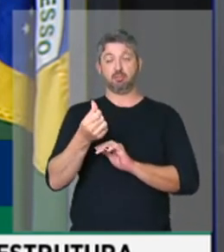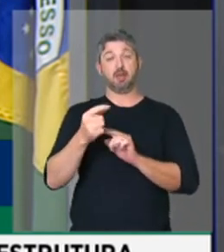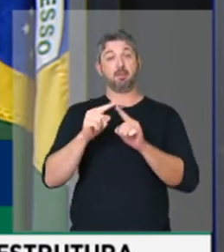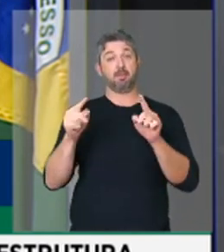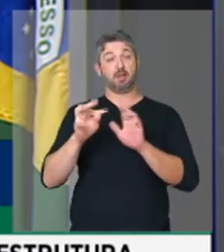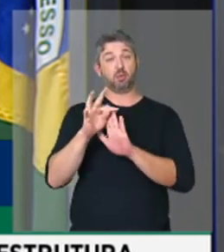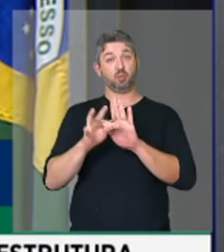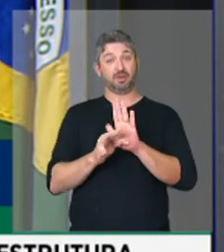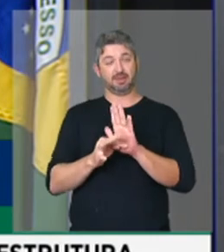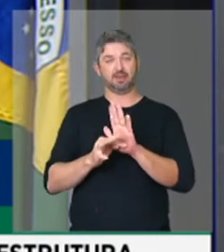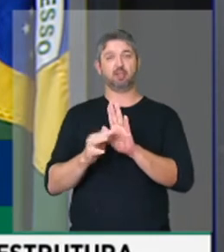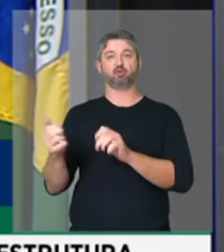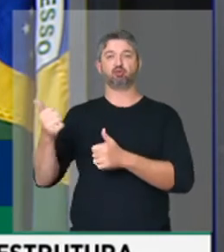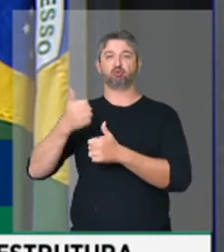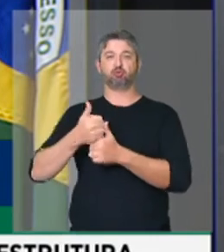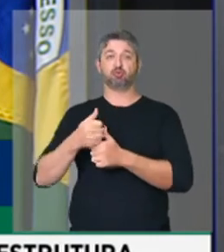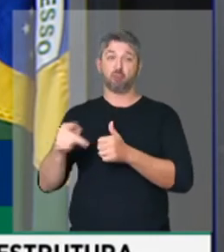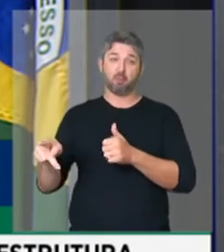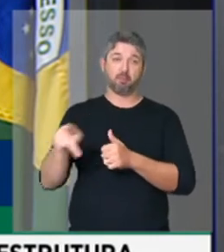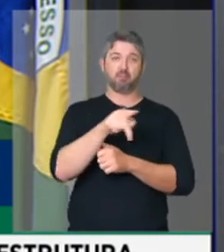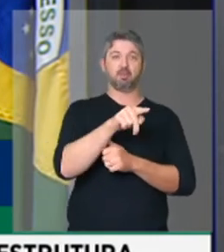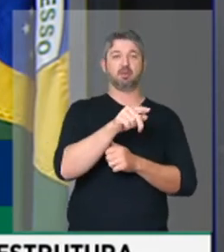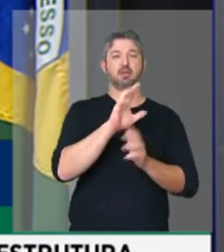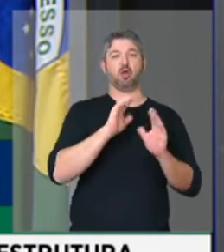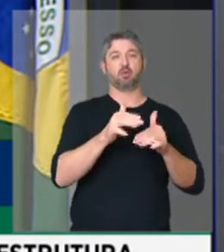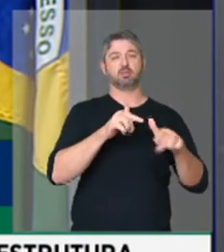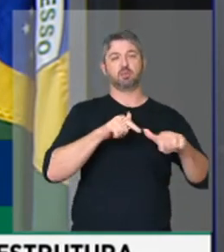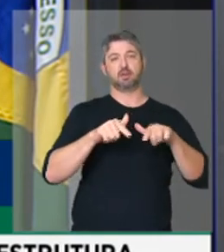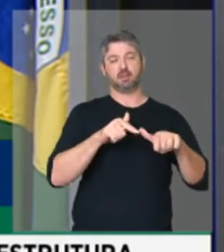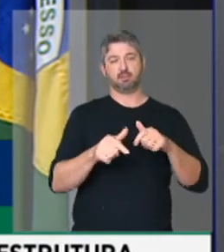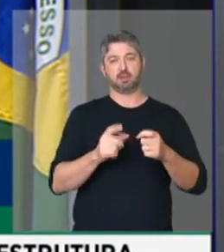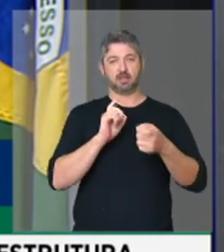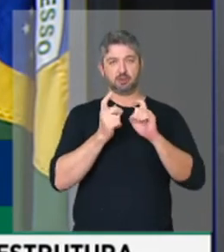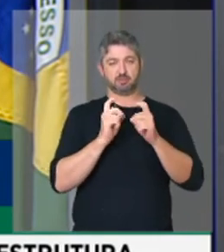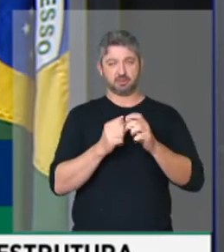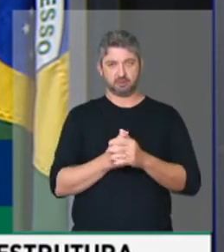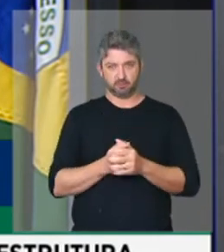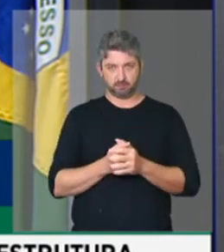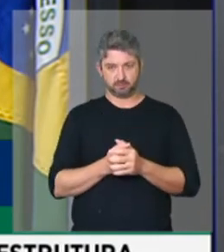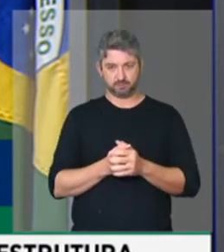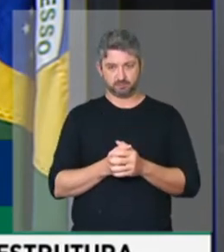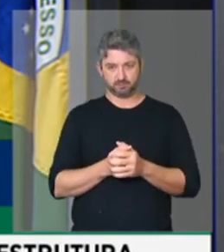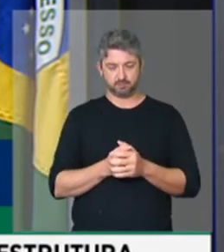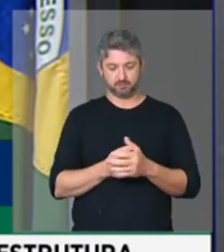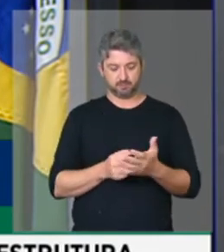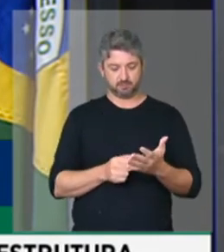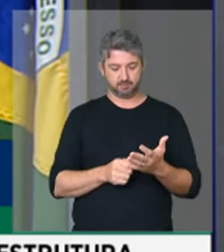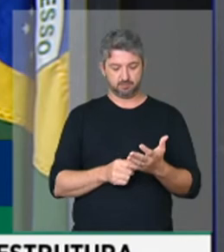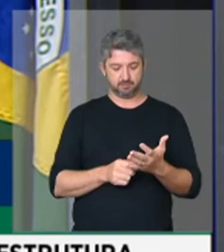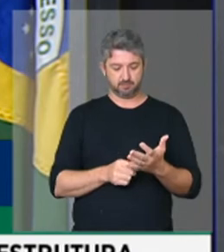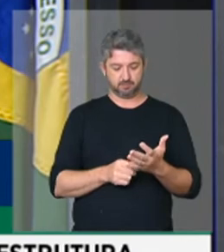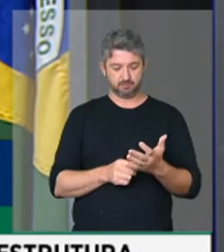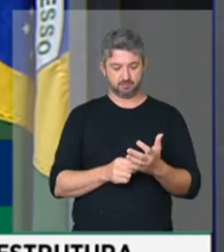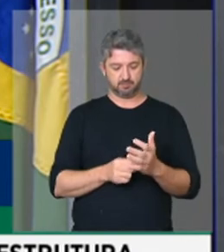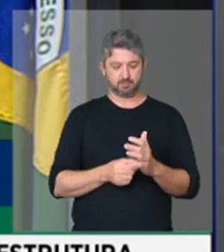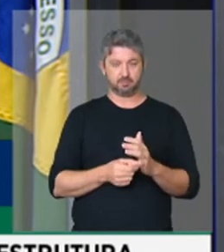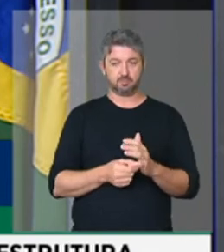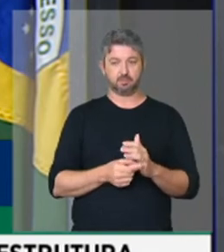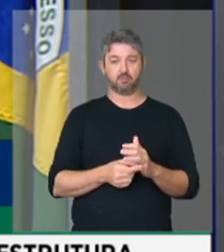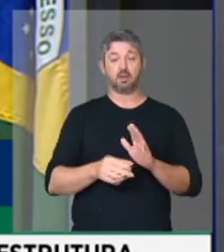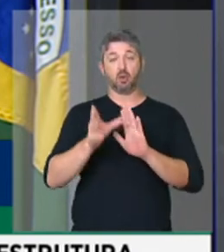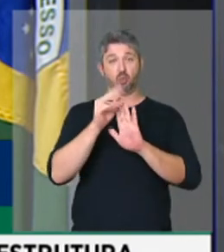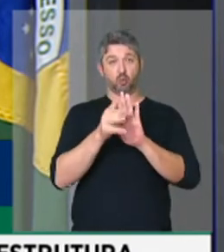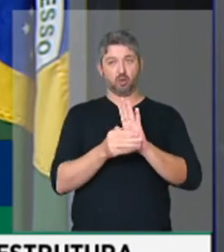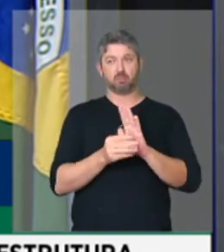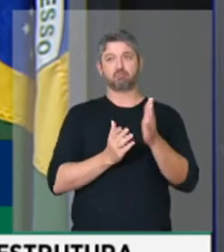do substitutivo da Comissão de Trabalho e Administração e Serviço Público em anexo, e no mérito pela